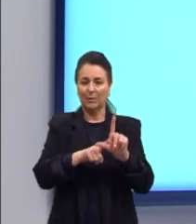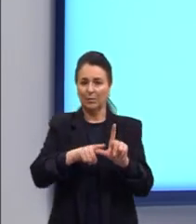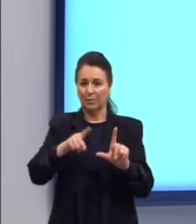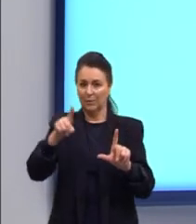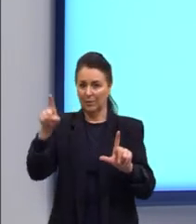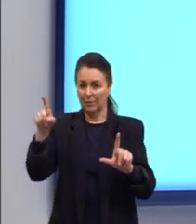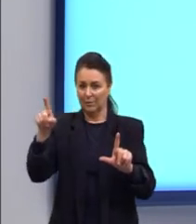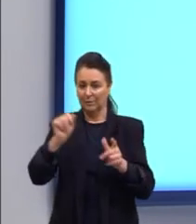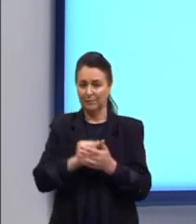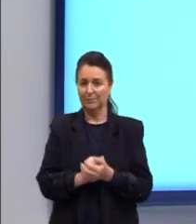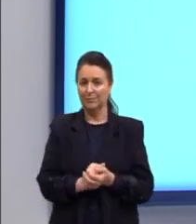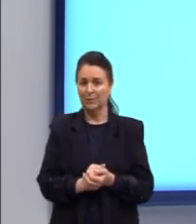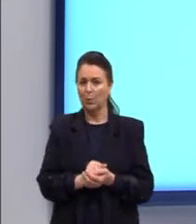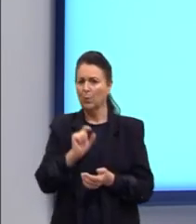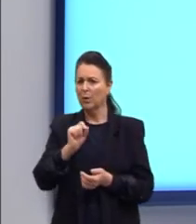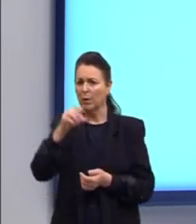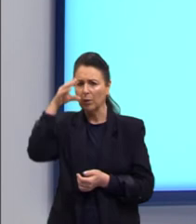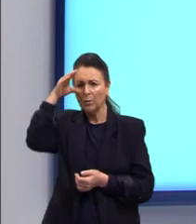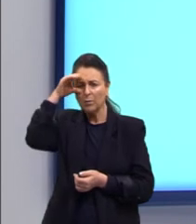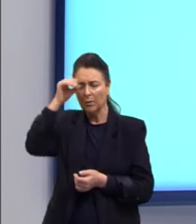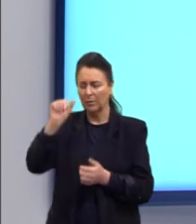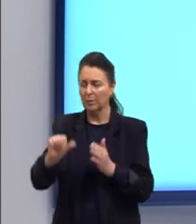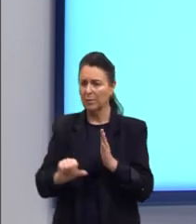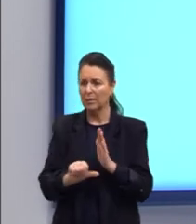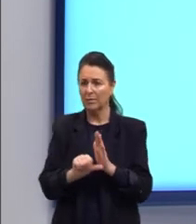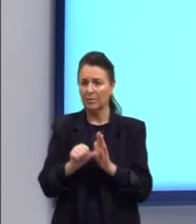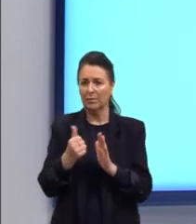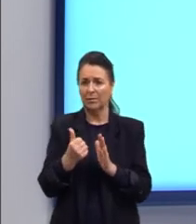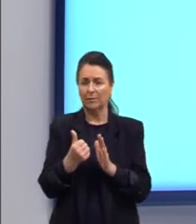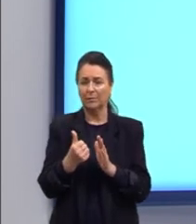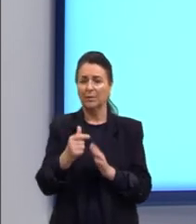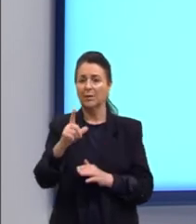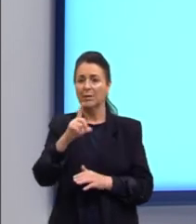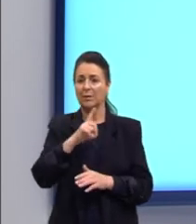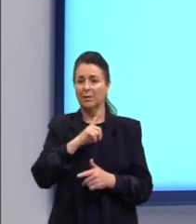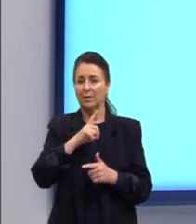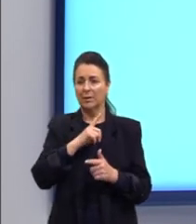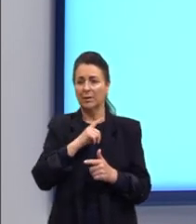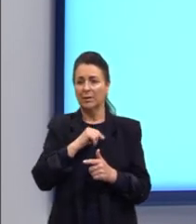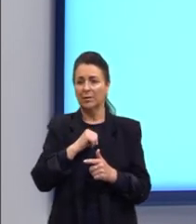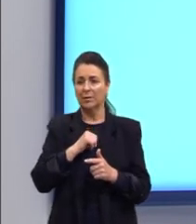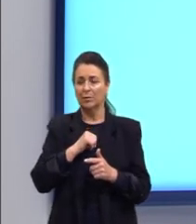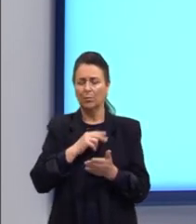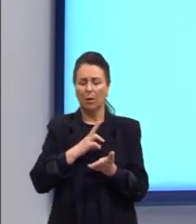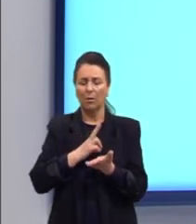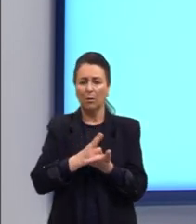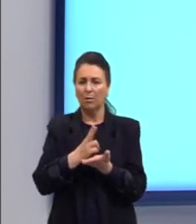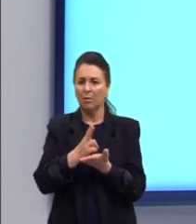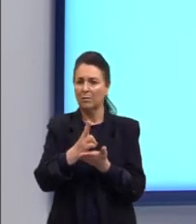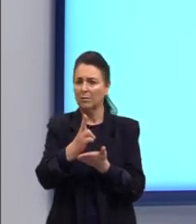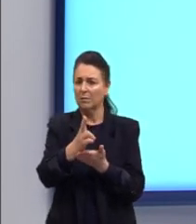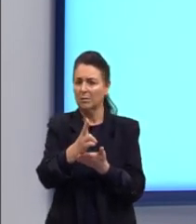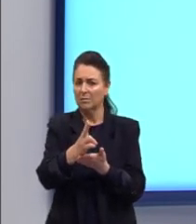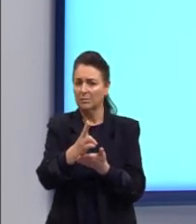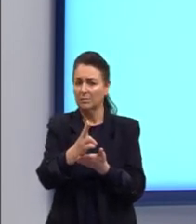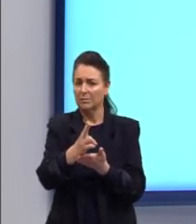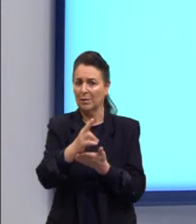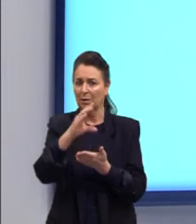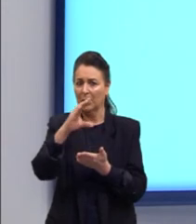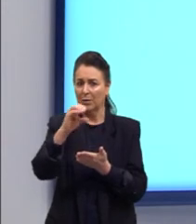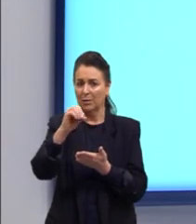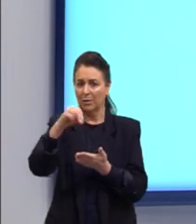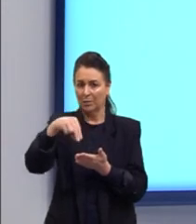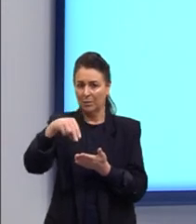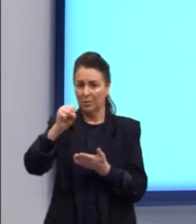características primeira coisa tá nós teríamos uma constante Lembrando que